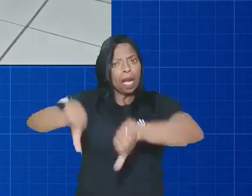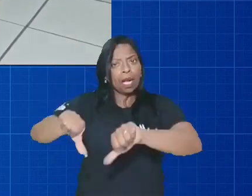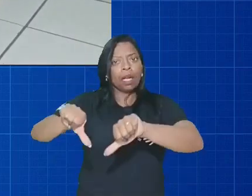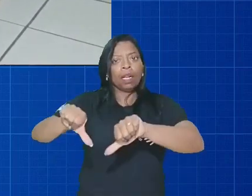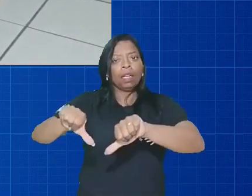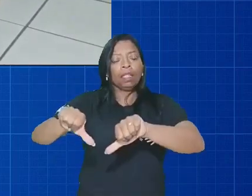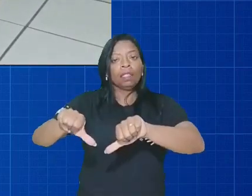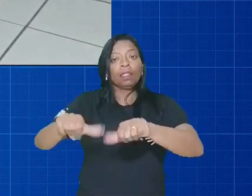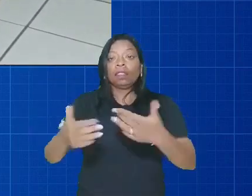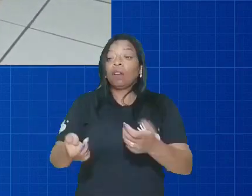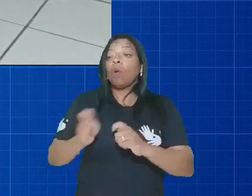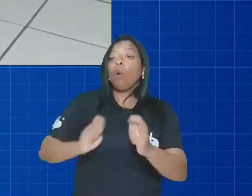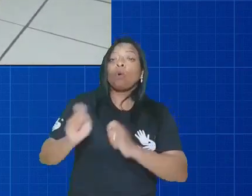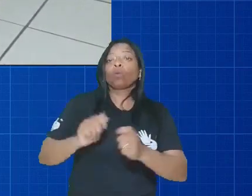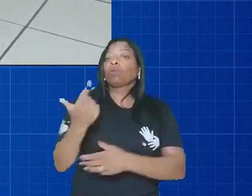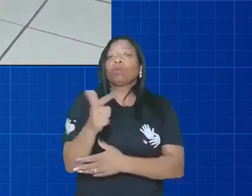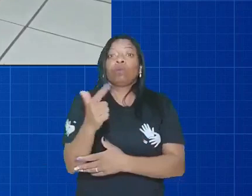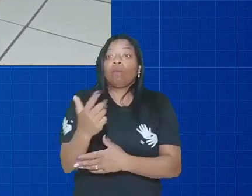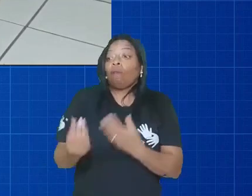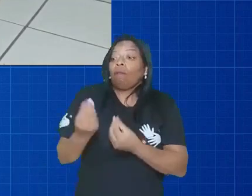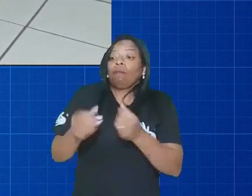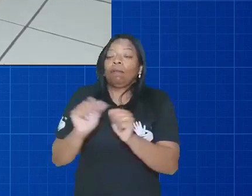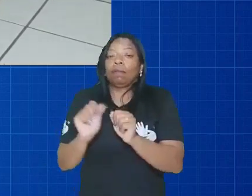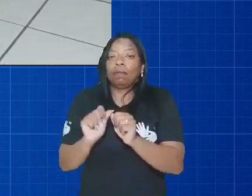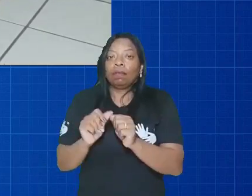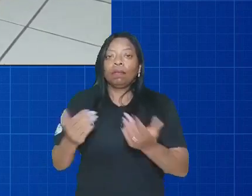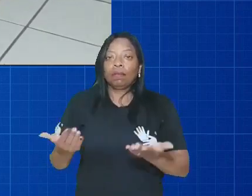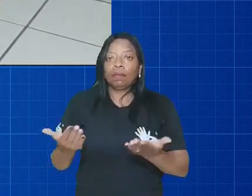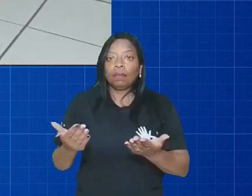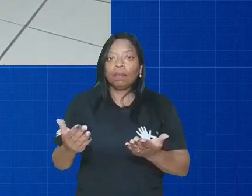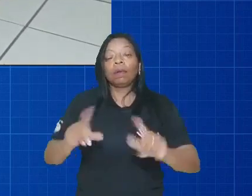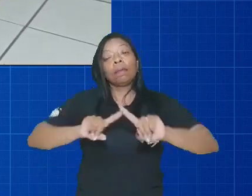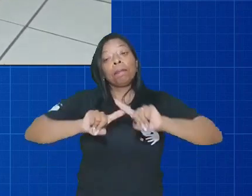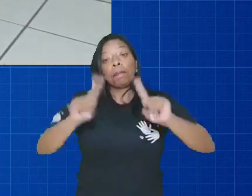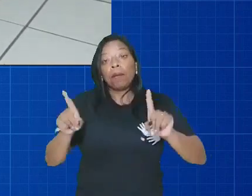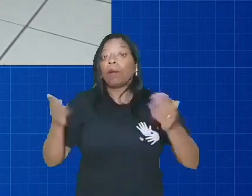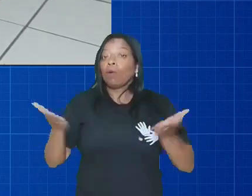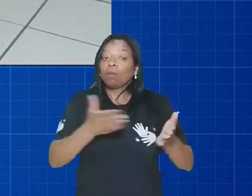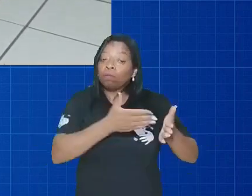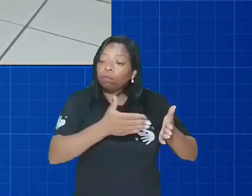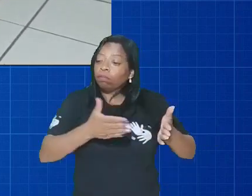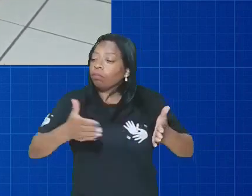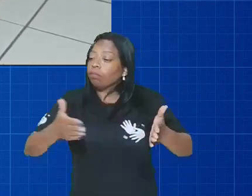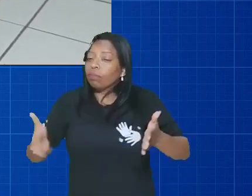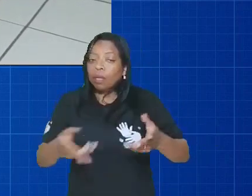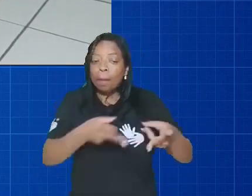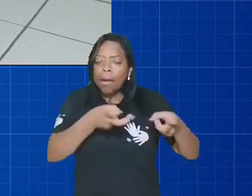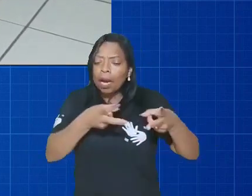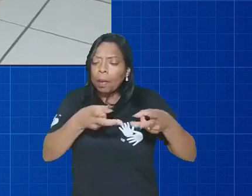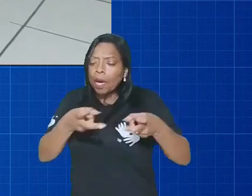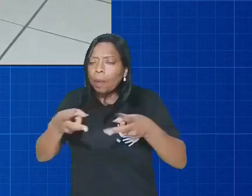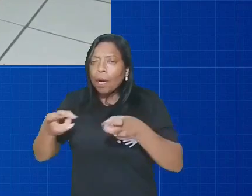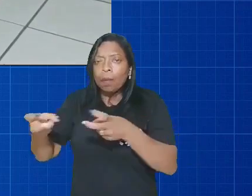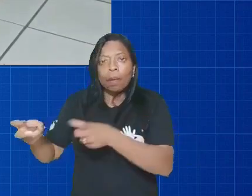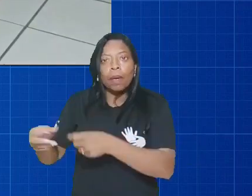de difícil controle, que precisa, às vezes, de uma intervenção um pouco maior do que se a gente estivesse acompanhando, né? O acompanhamento, ele é importante